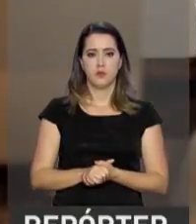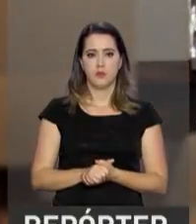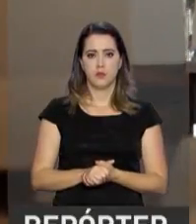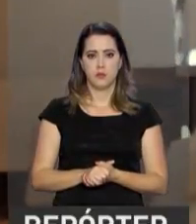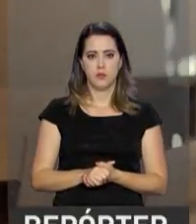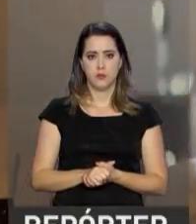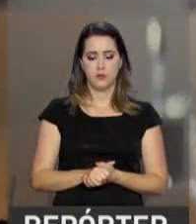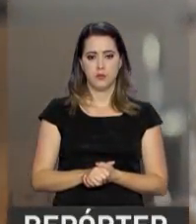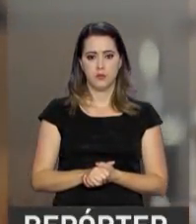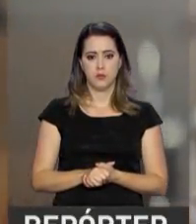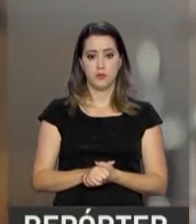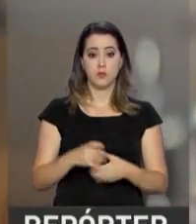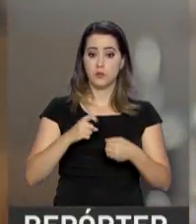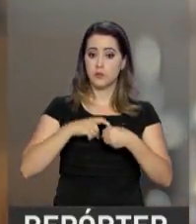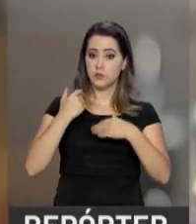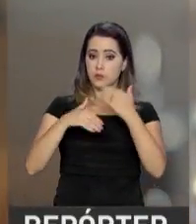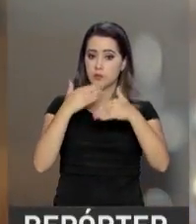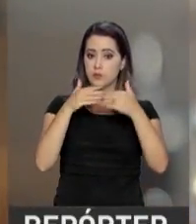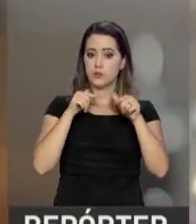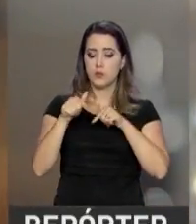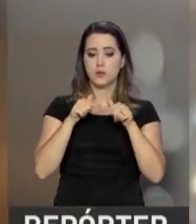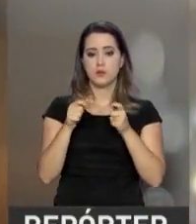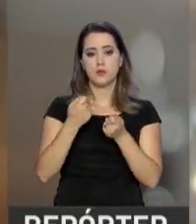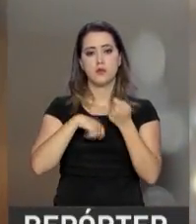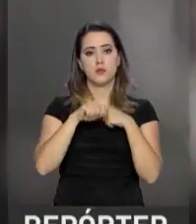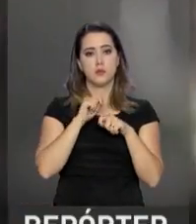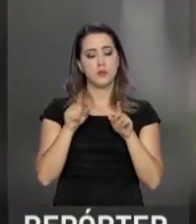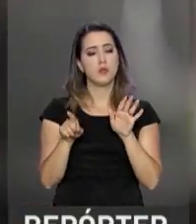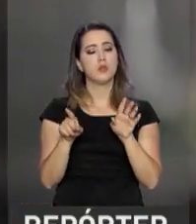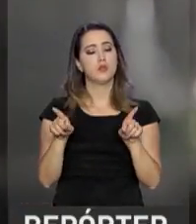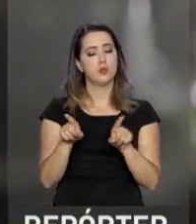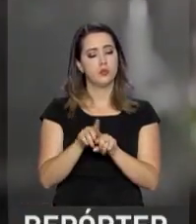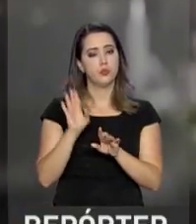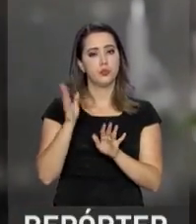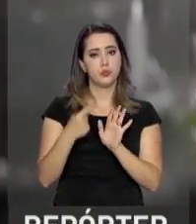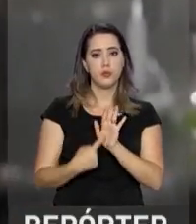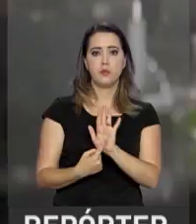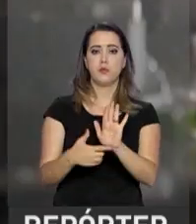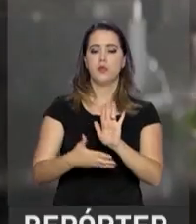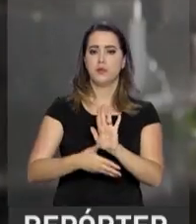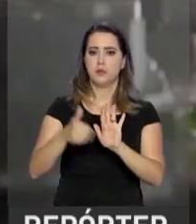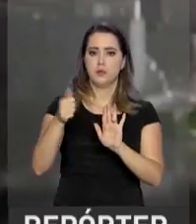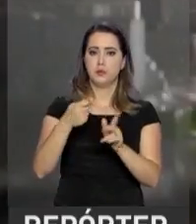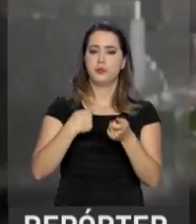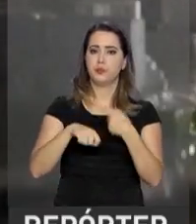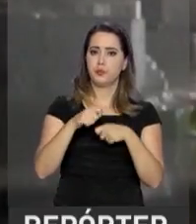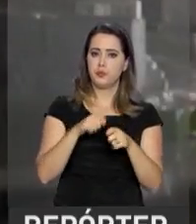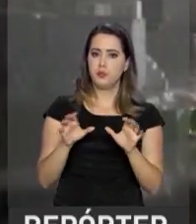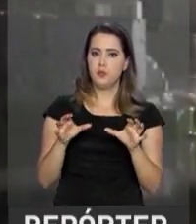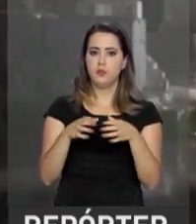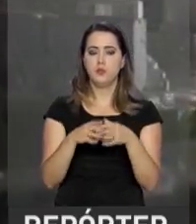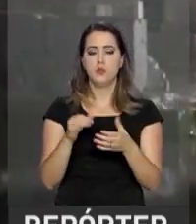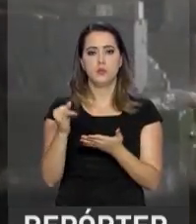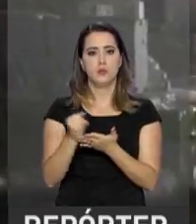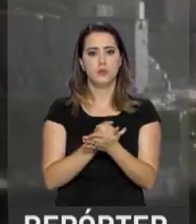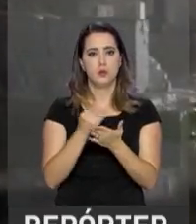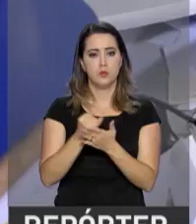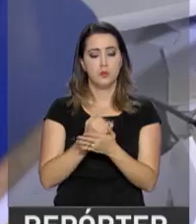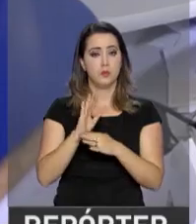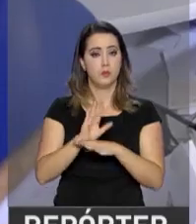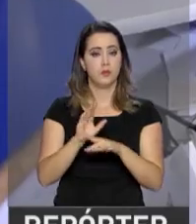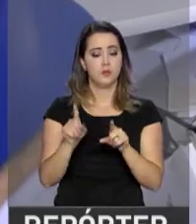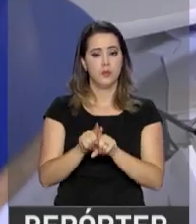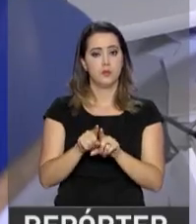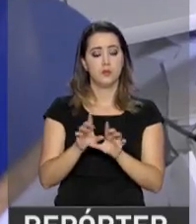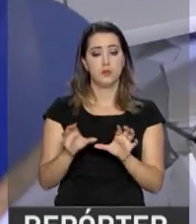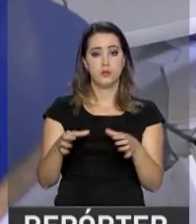a recuperação da atividade econômica já vem refletindo na arrecadação de impostos tributos e contribuições